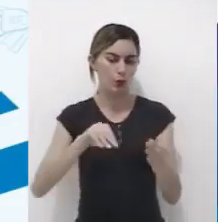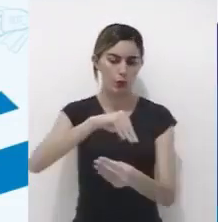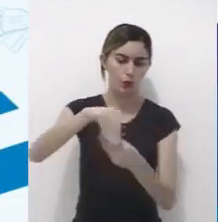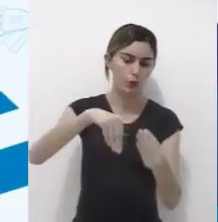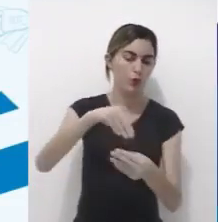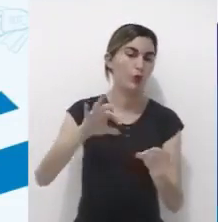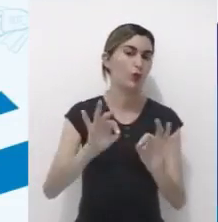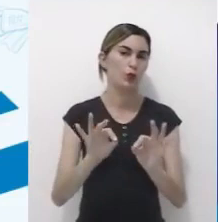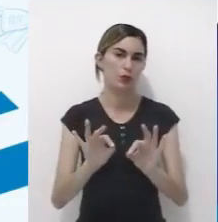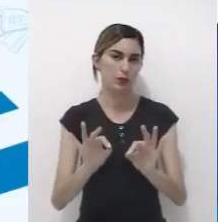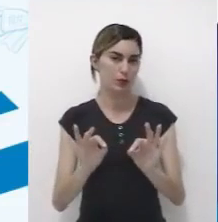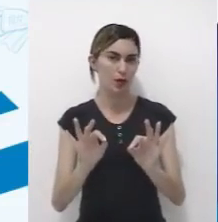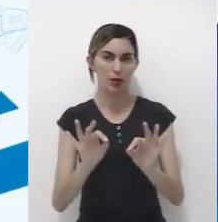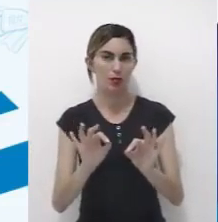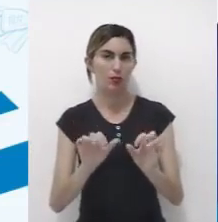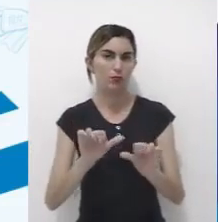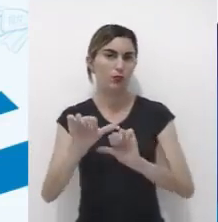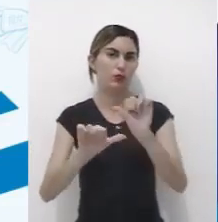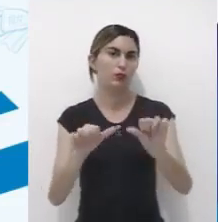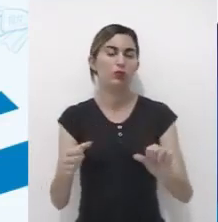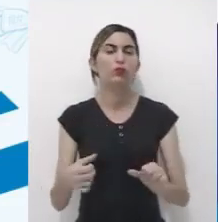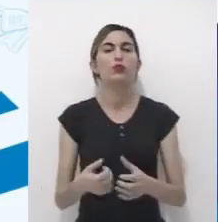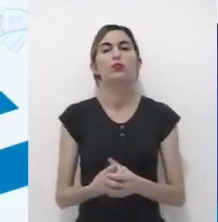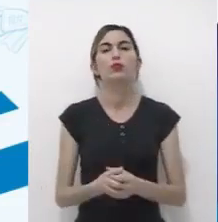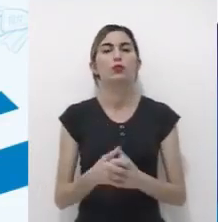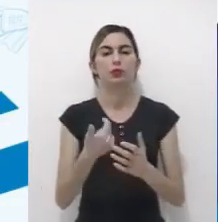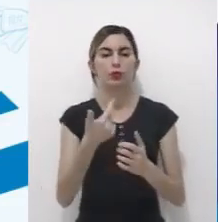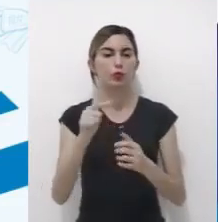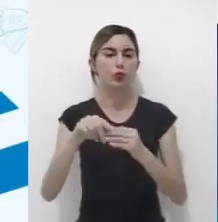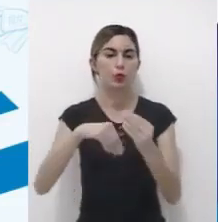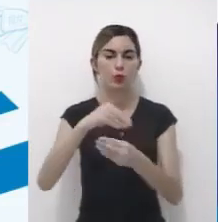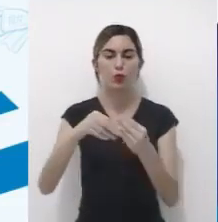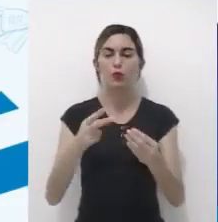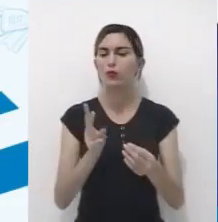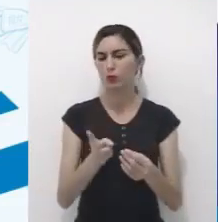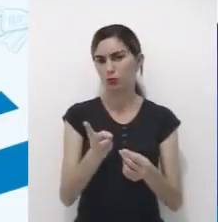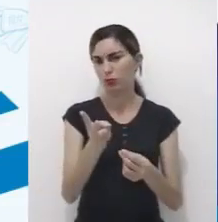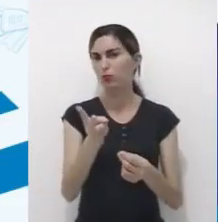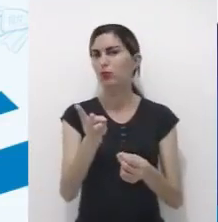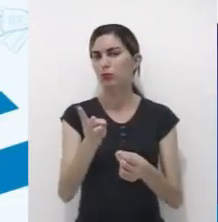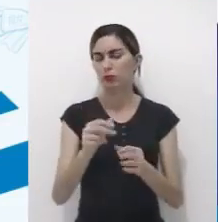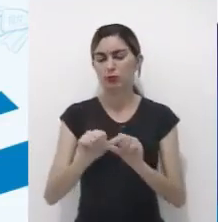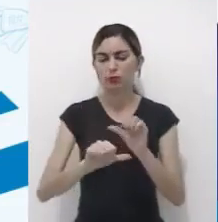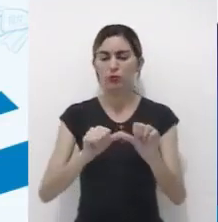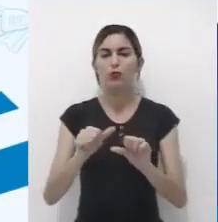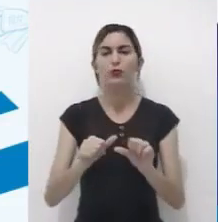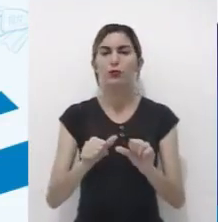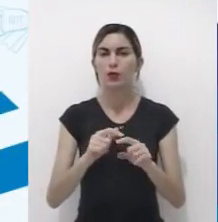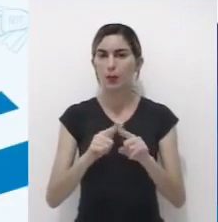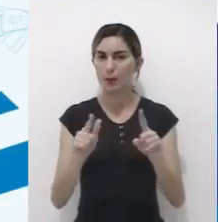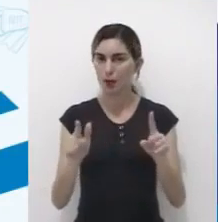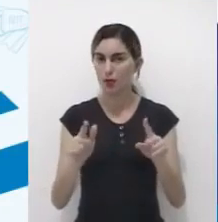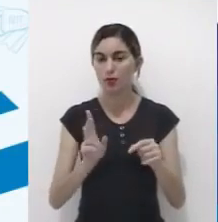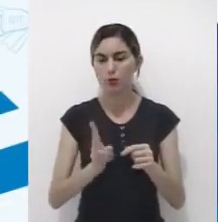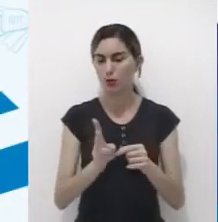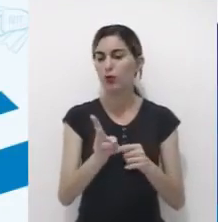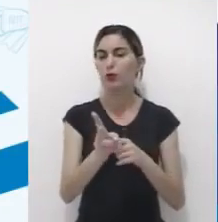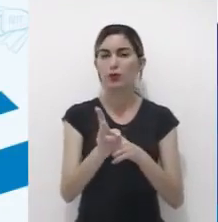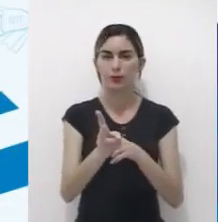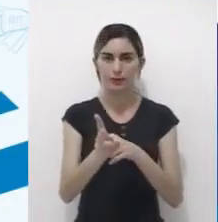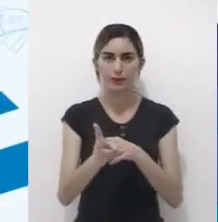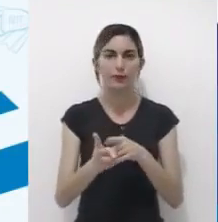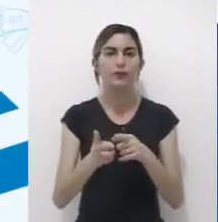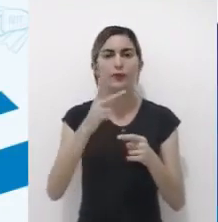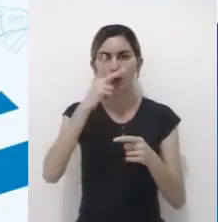das substâncias. Assim, quando eu falo alteração da substância, a substância ela vai se alterar, mas ela